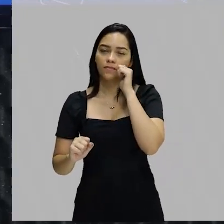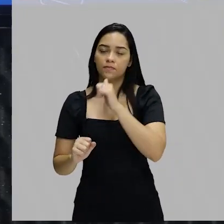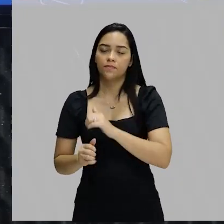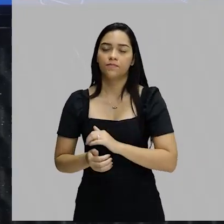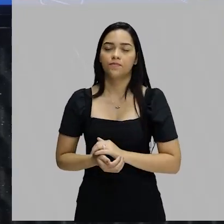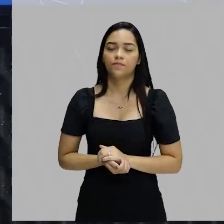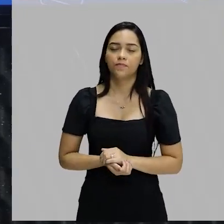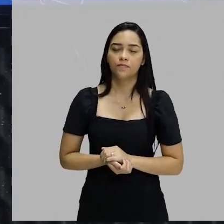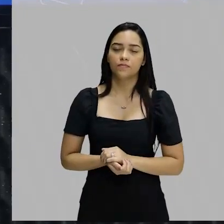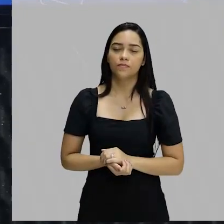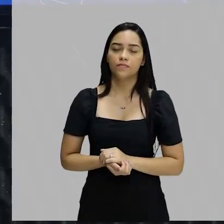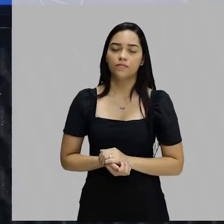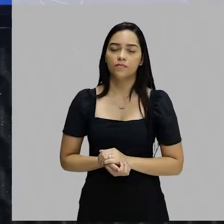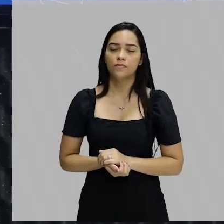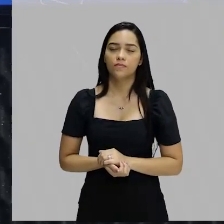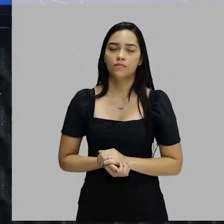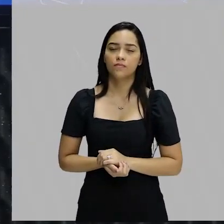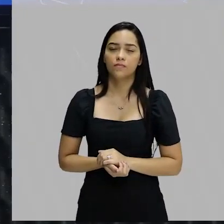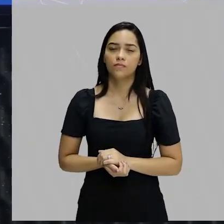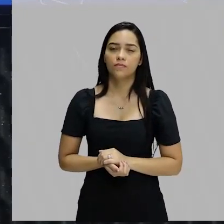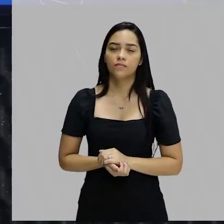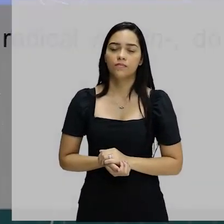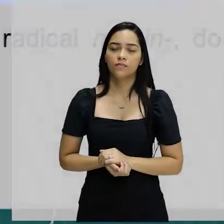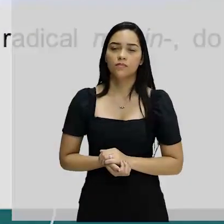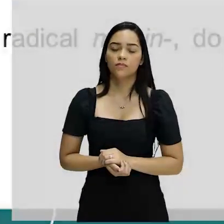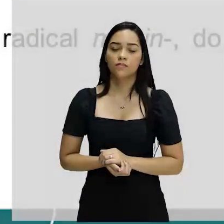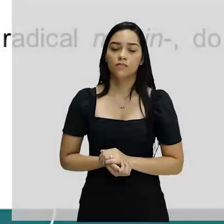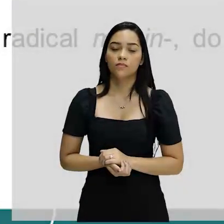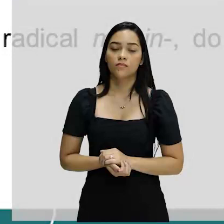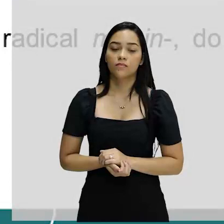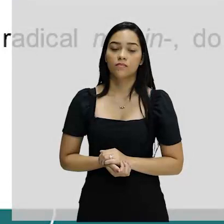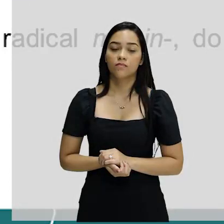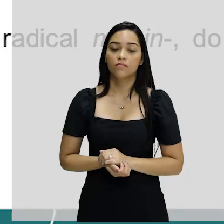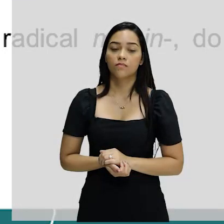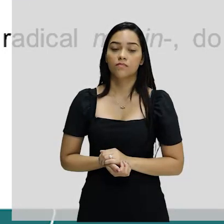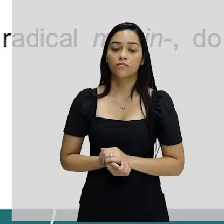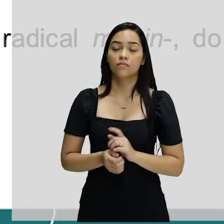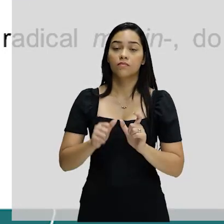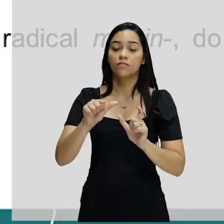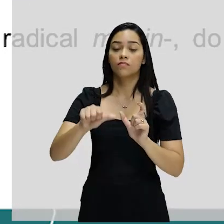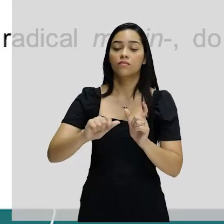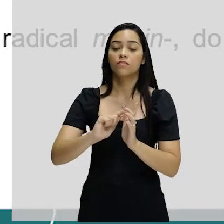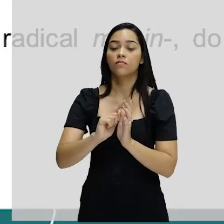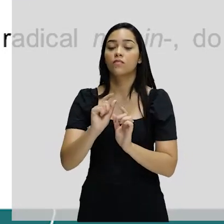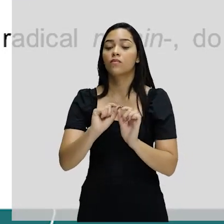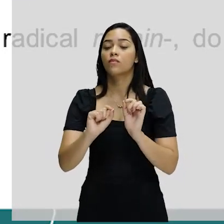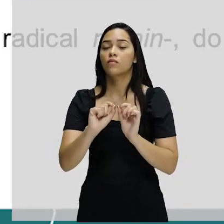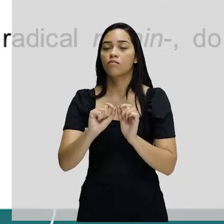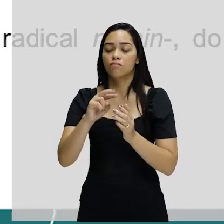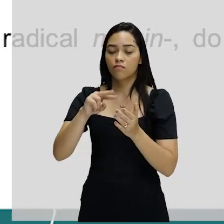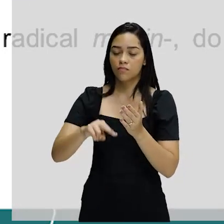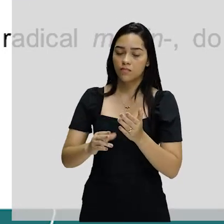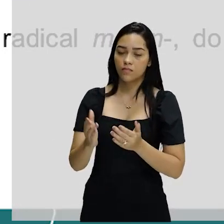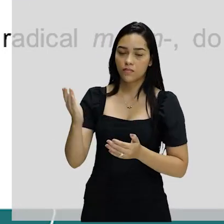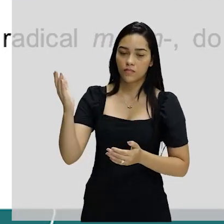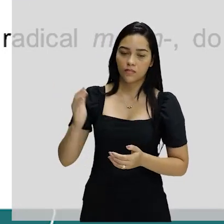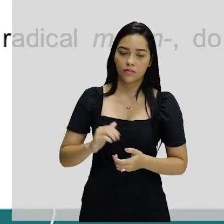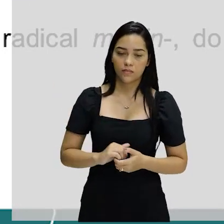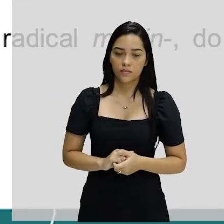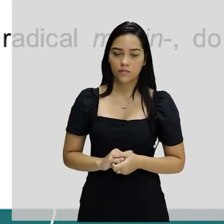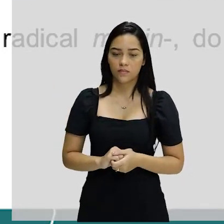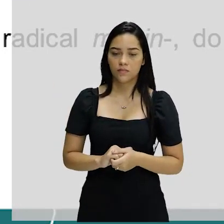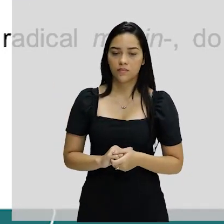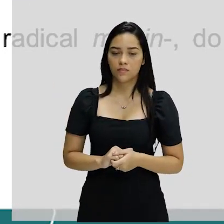o feminino, tá certo? Quando a diferenciação ocorre por meio da flexão, do acréscimo de um